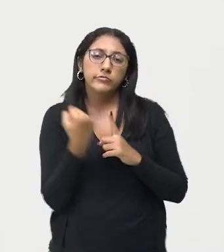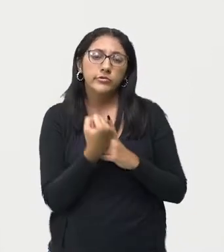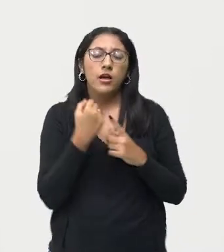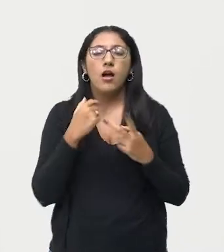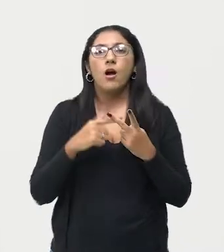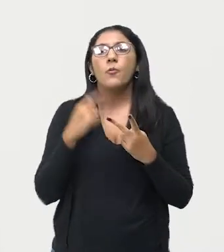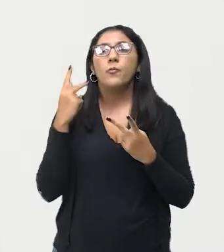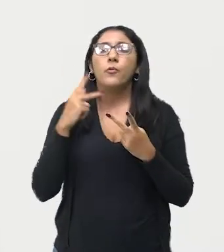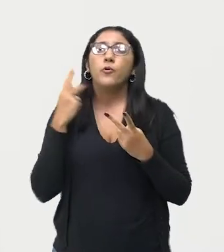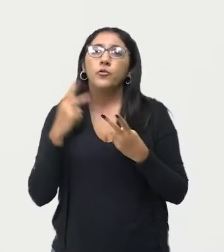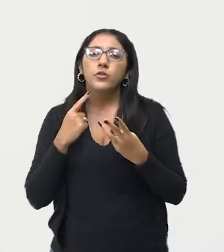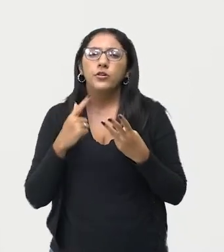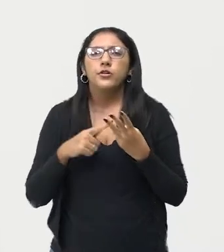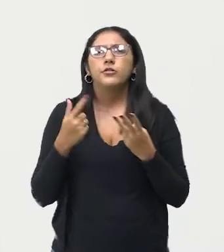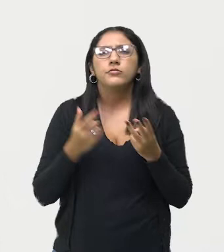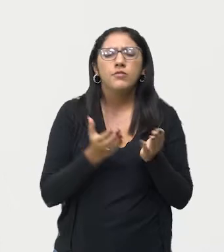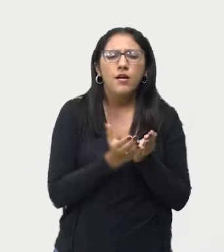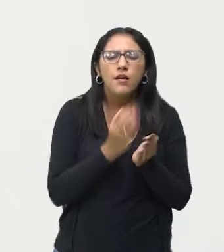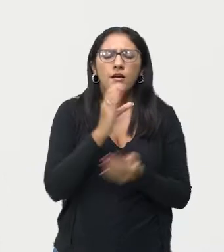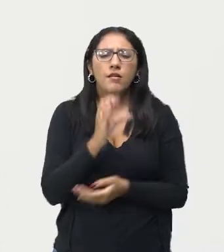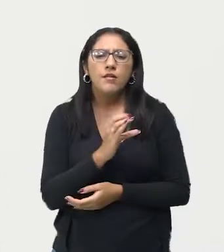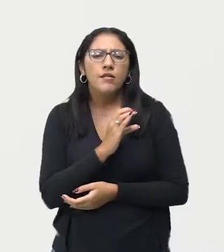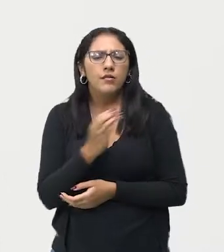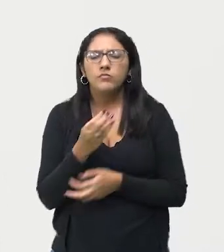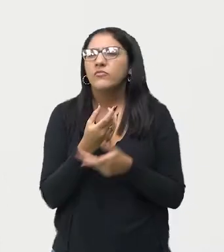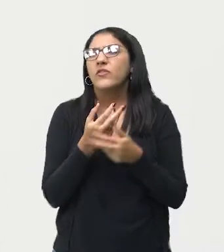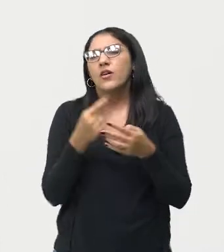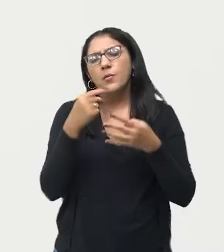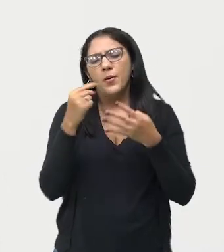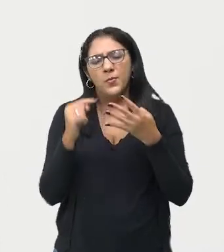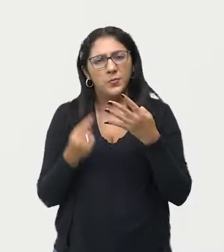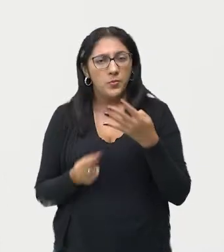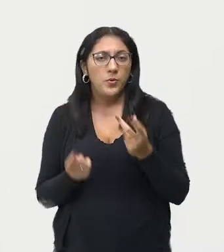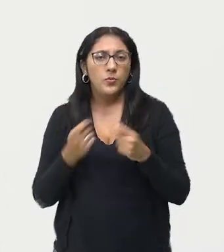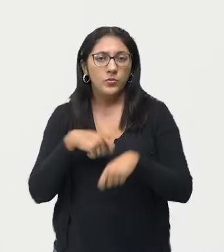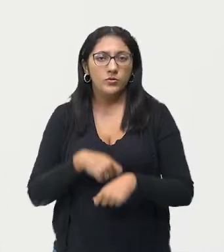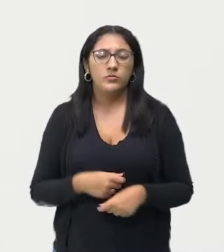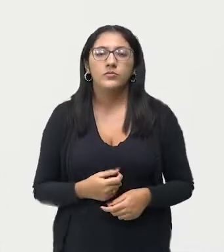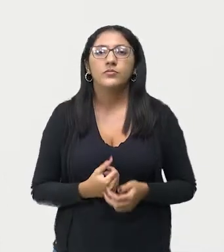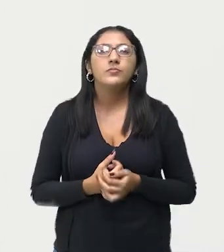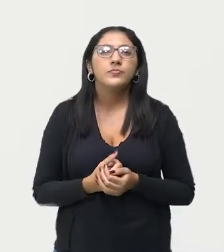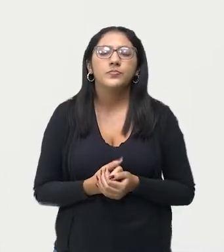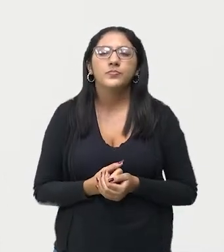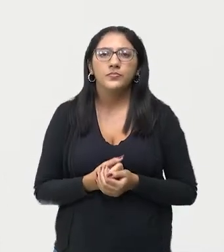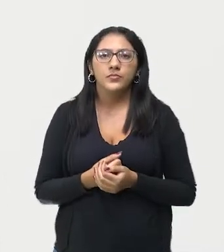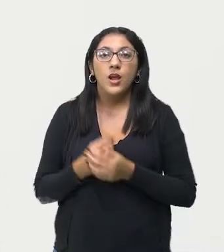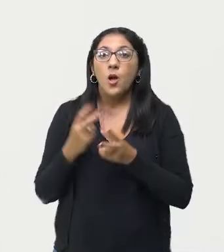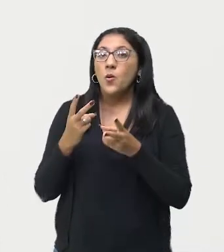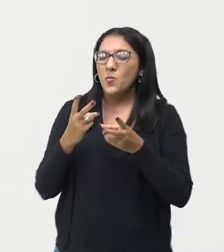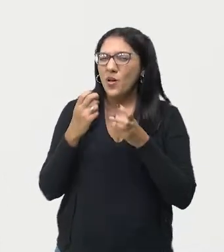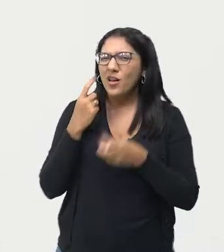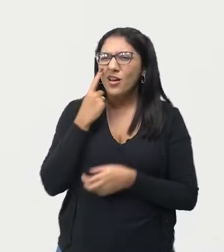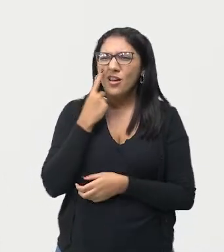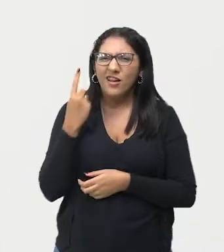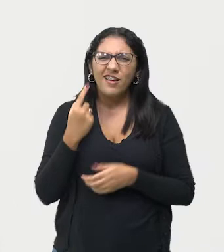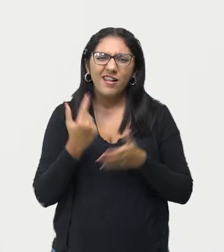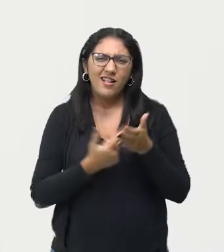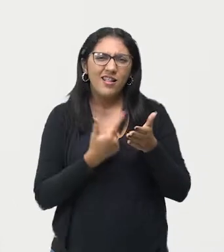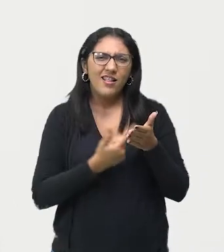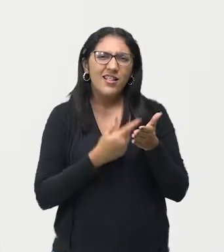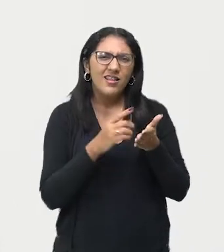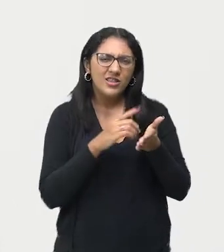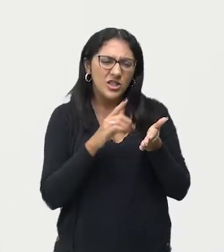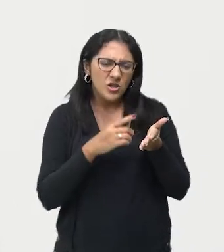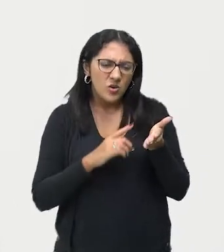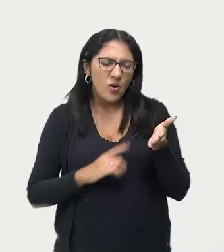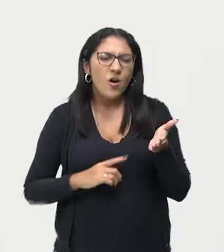político, religioso, etc. Enfim, então notem que mesmo lá no dicionário a gente consegue